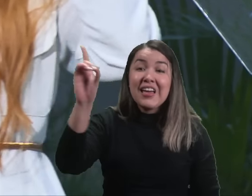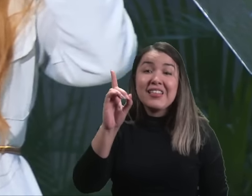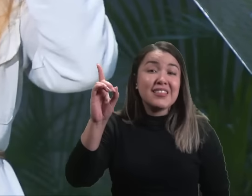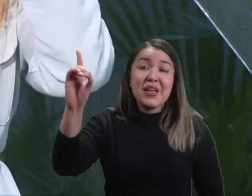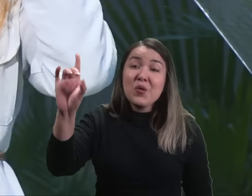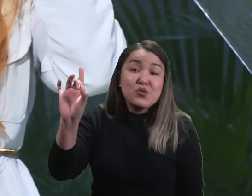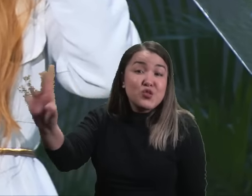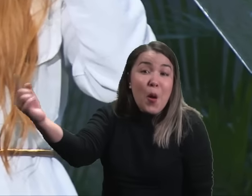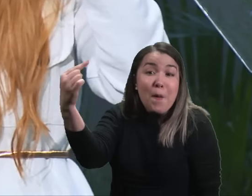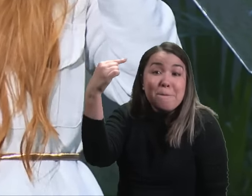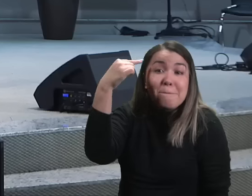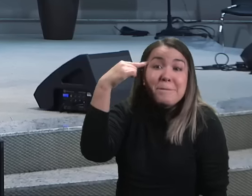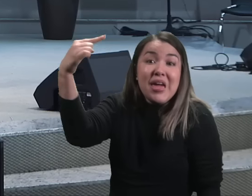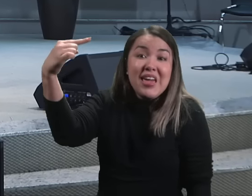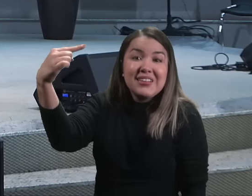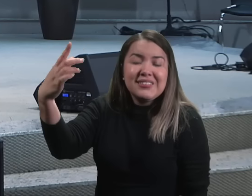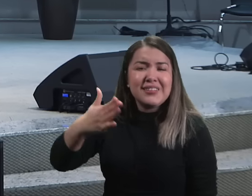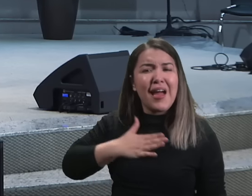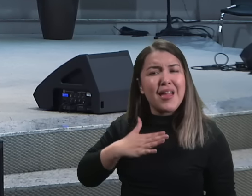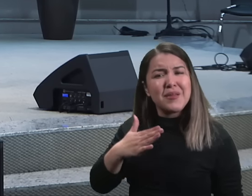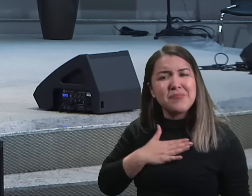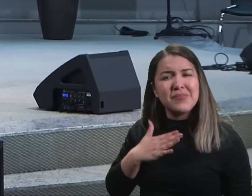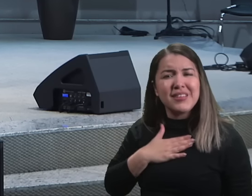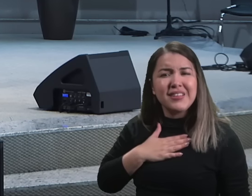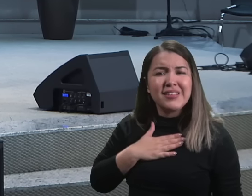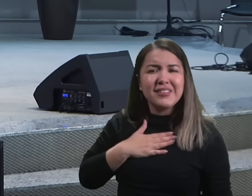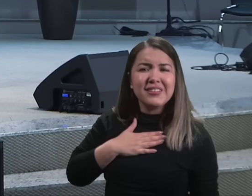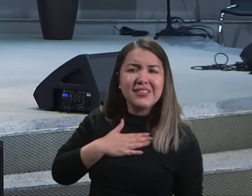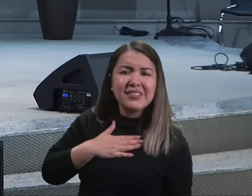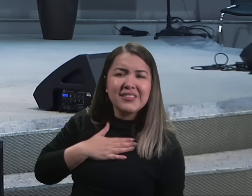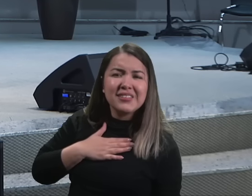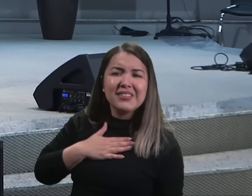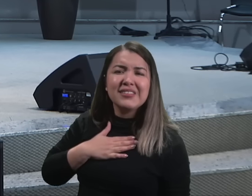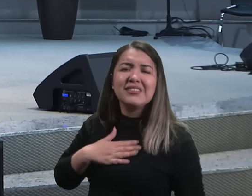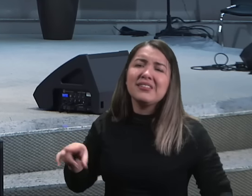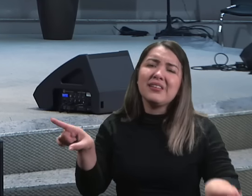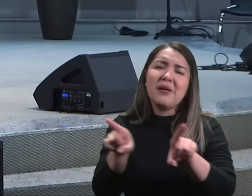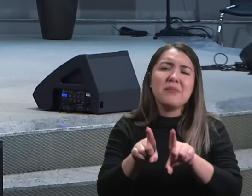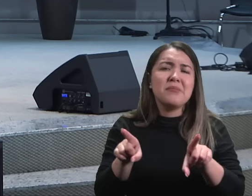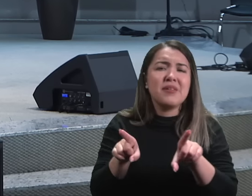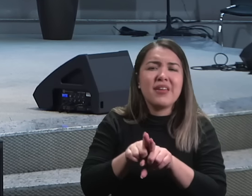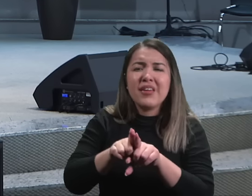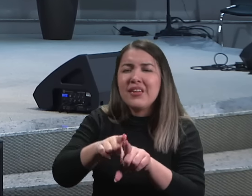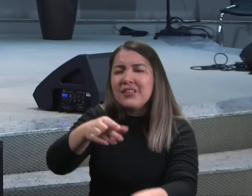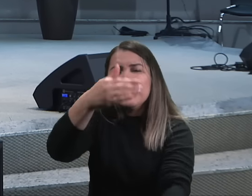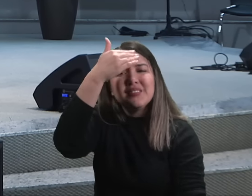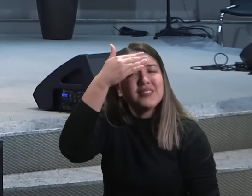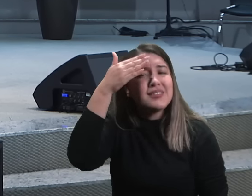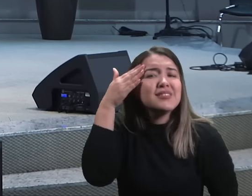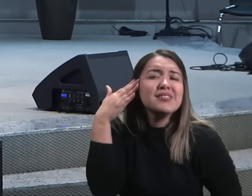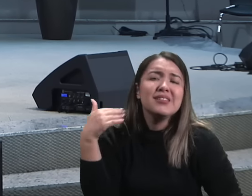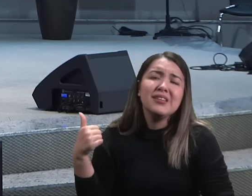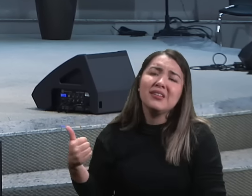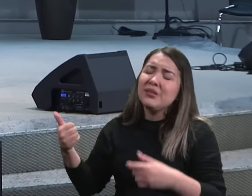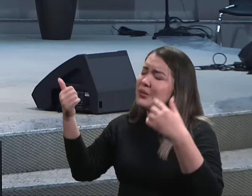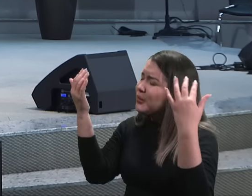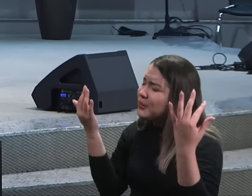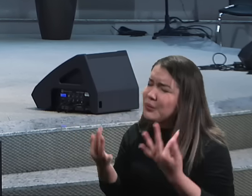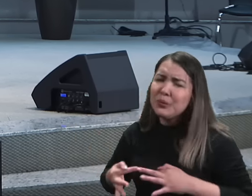só pensou em mim se esqueceu